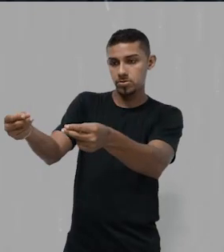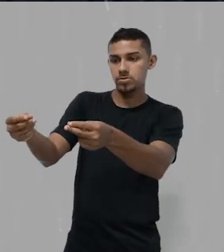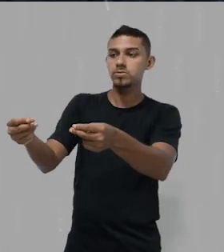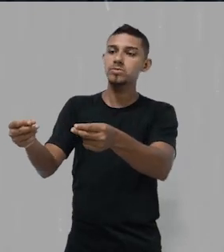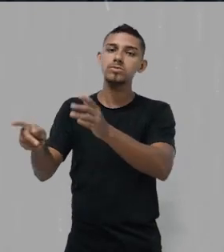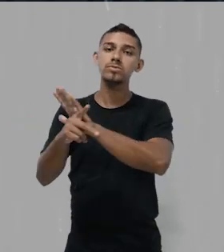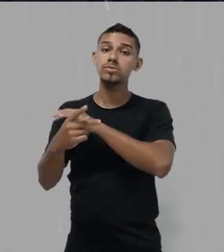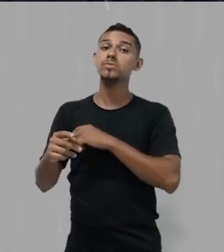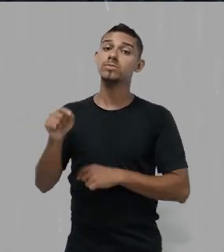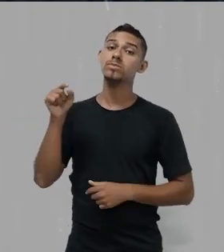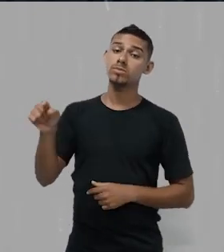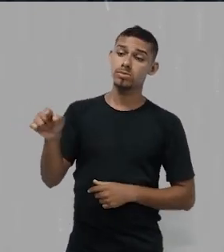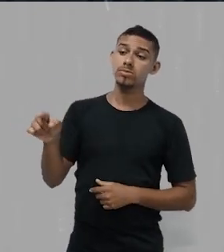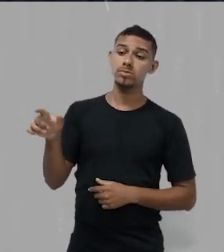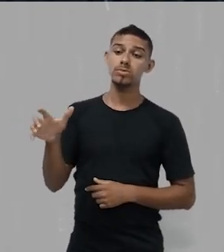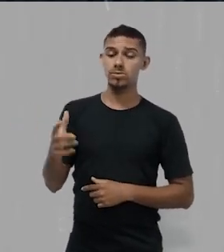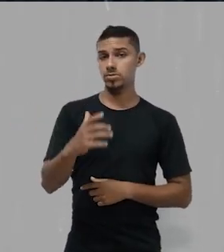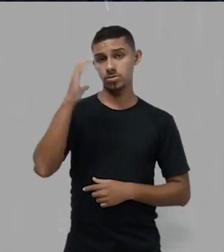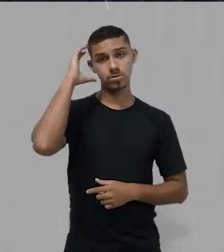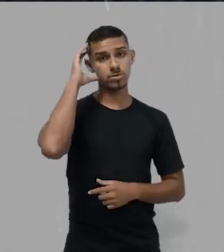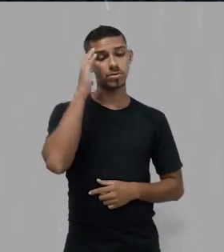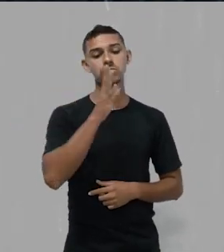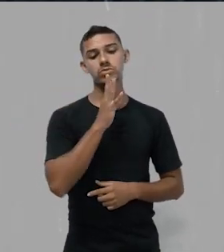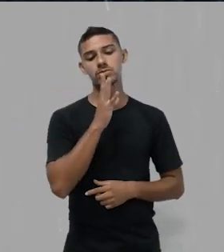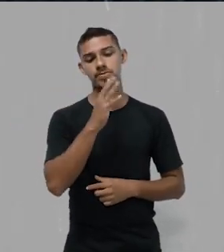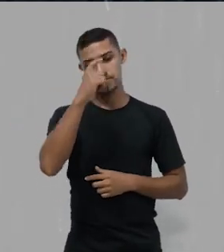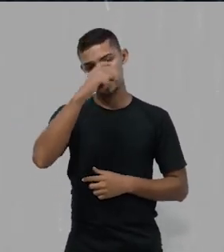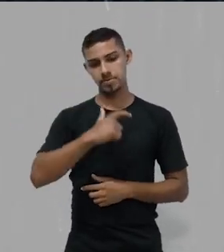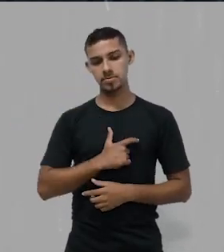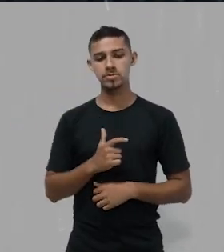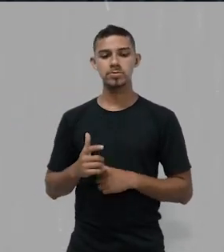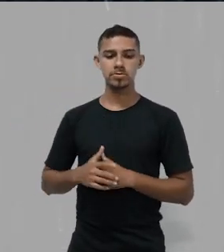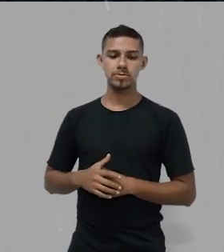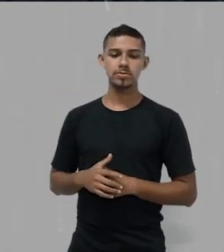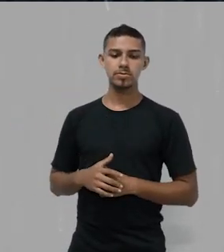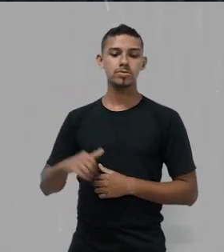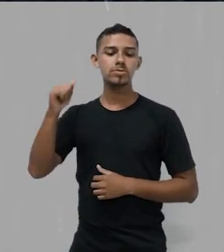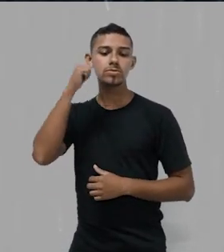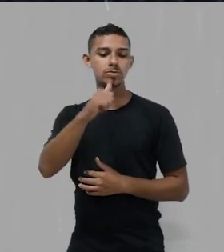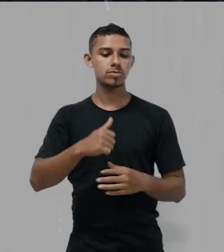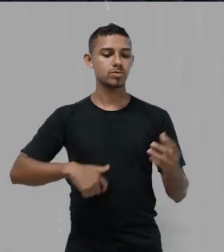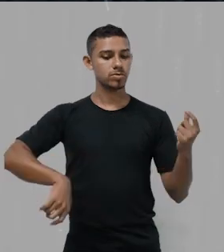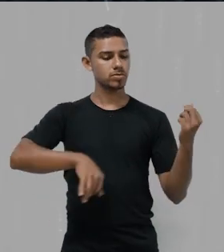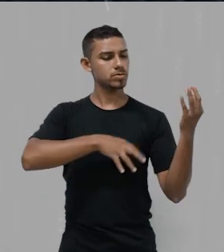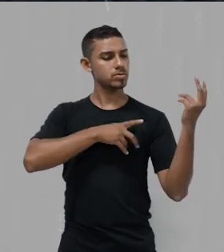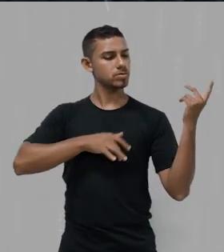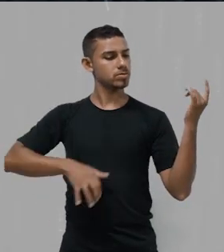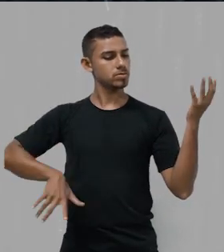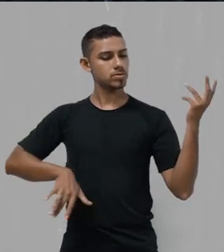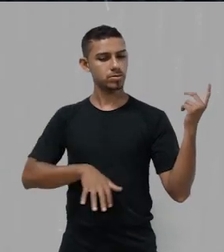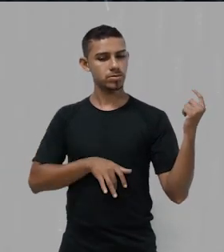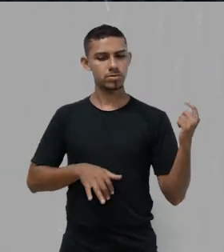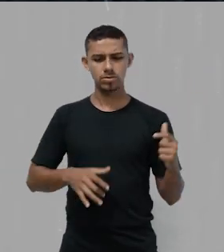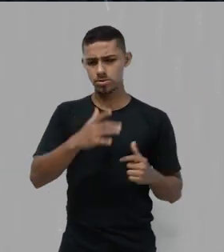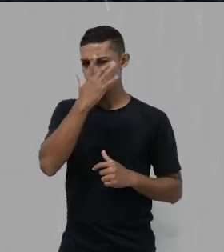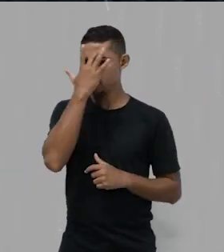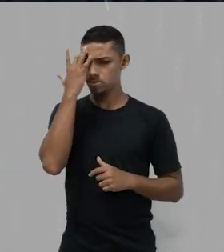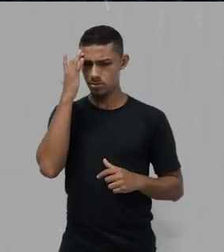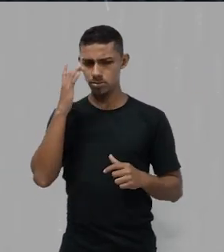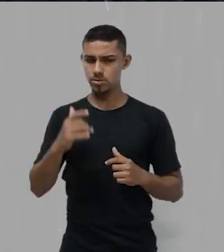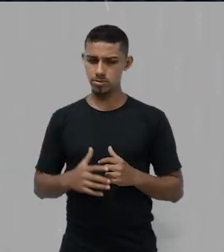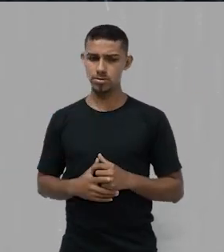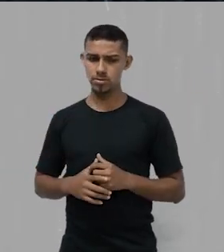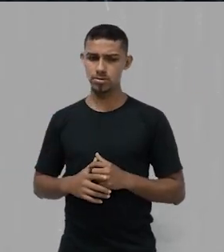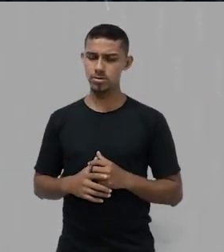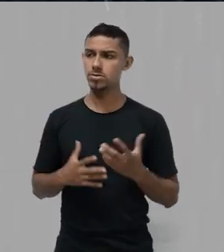porque foi por causa do trabalho dele que Picasso ficou conhecido. A Moça e o Bandolim. Né? Professor, como é que alguém que posou, eu já